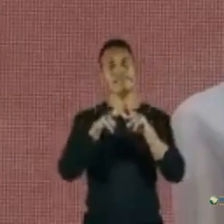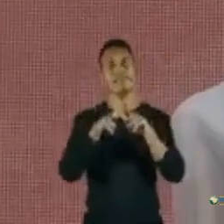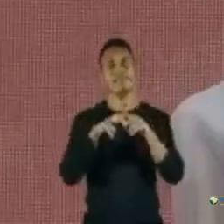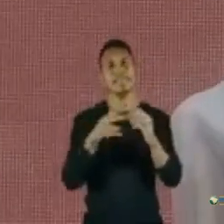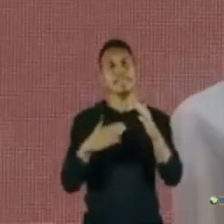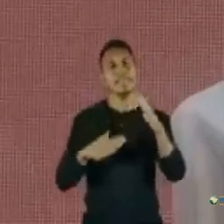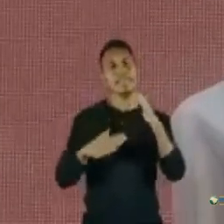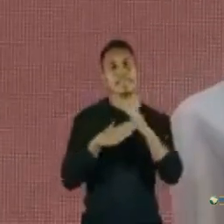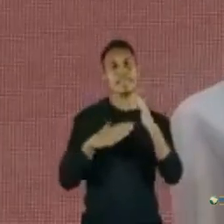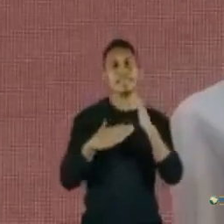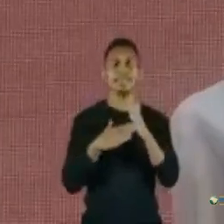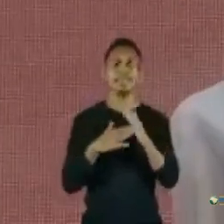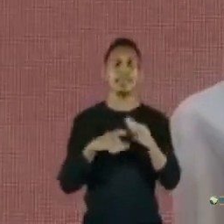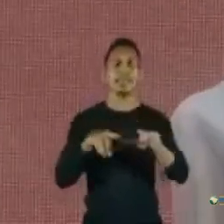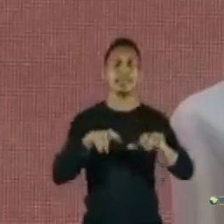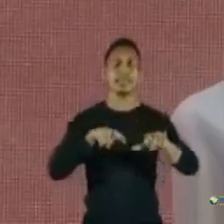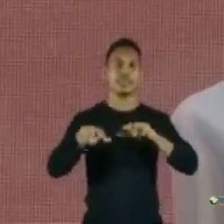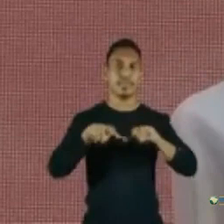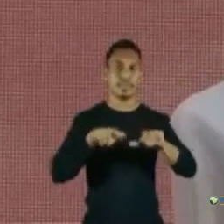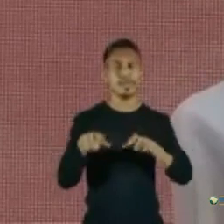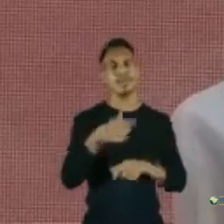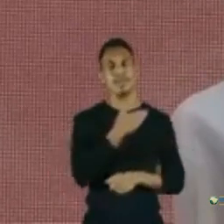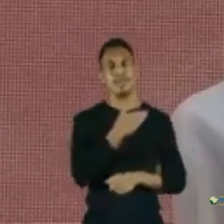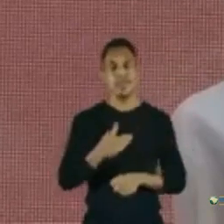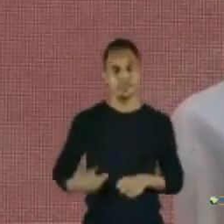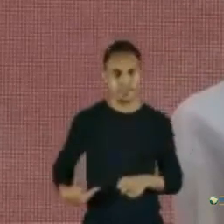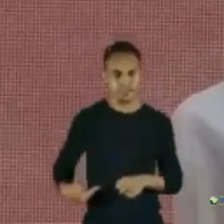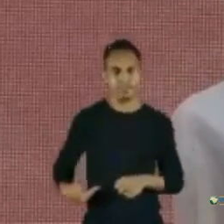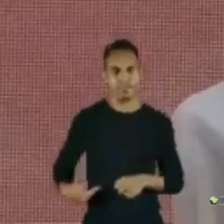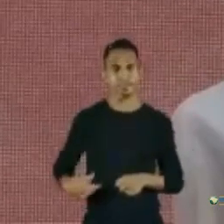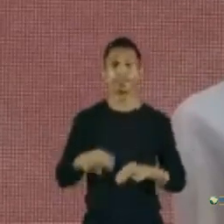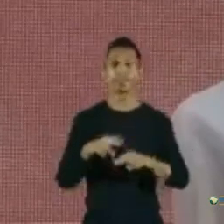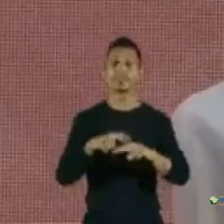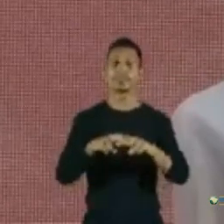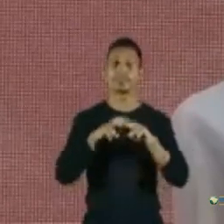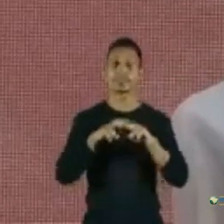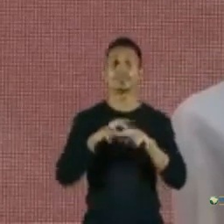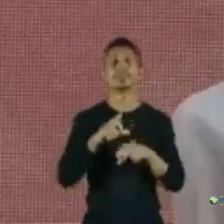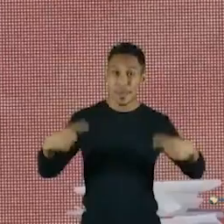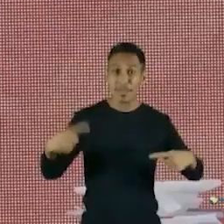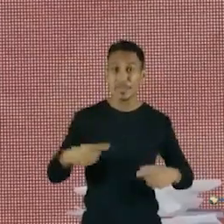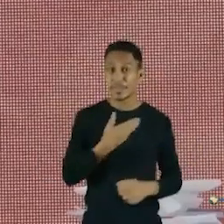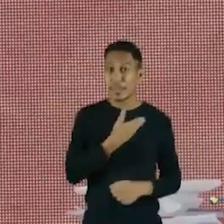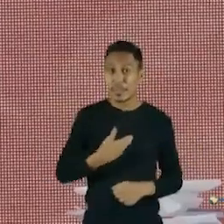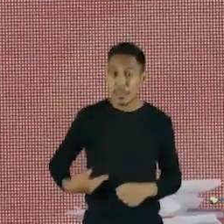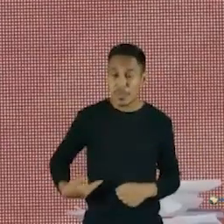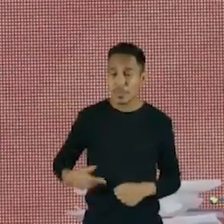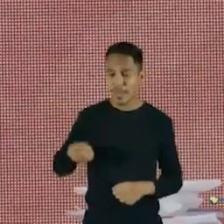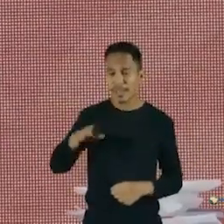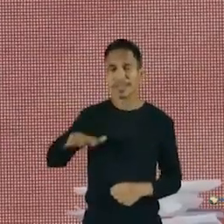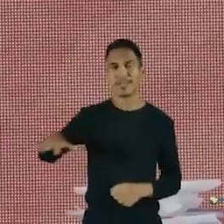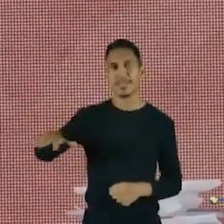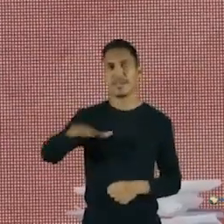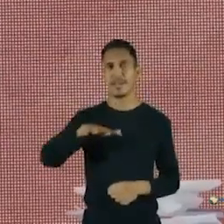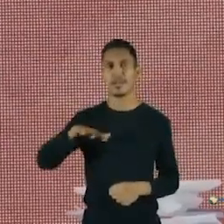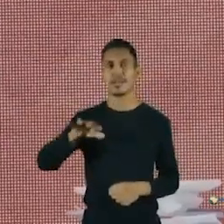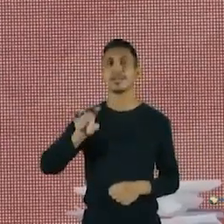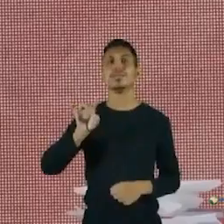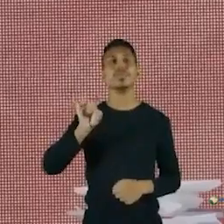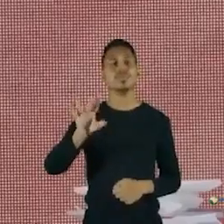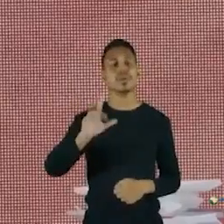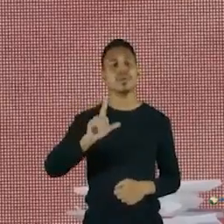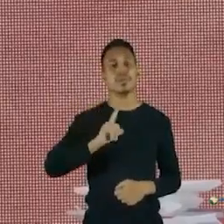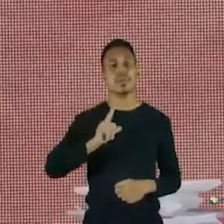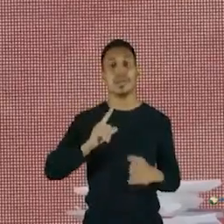Alfabetização, Diversidade e Inclusão do Ministério da Educação, Ian Eranovic, e a pesquisadora da Universidade